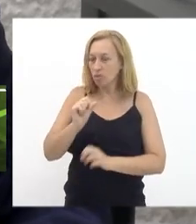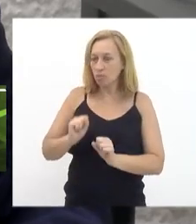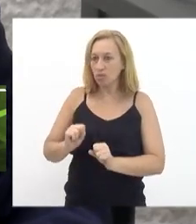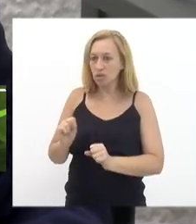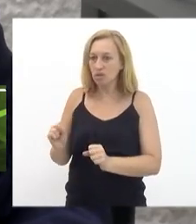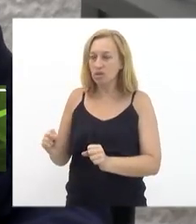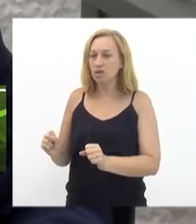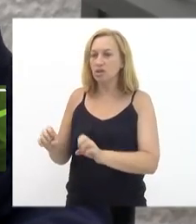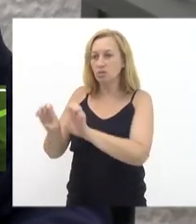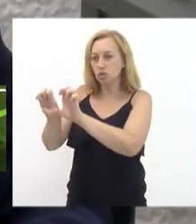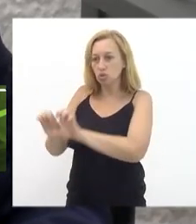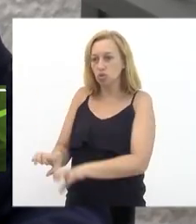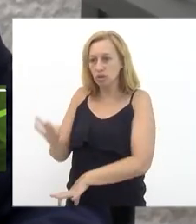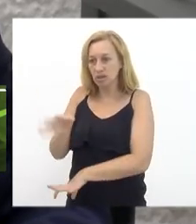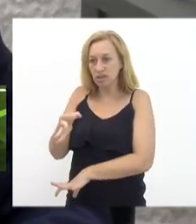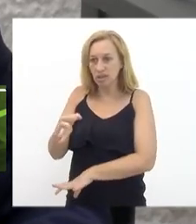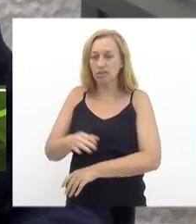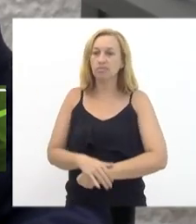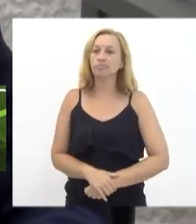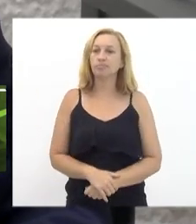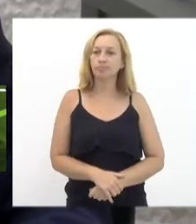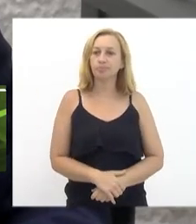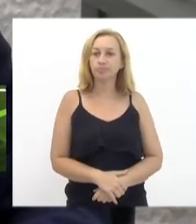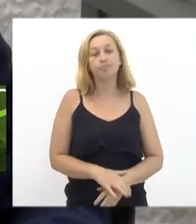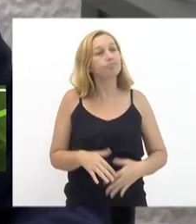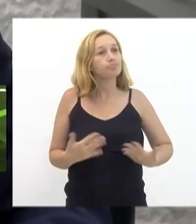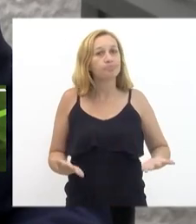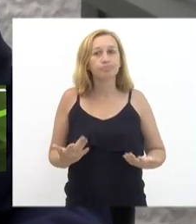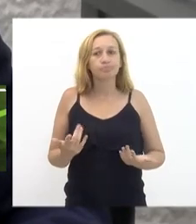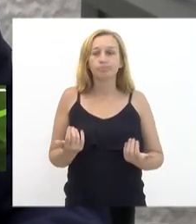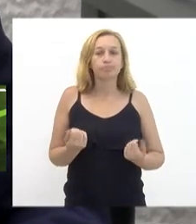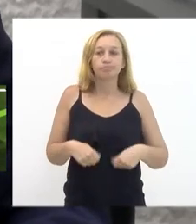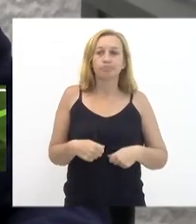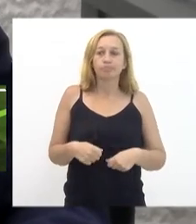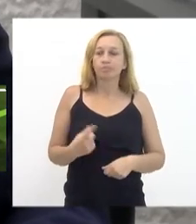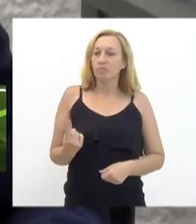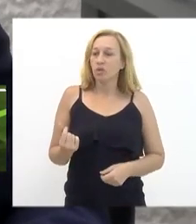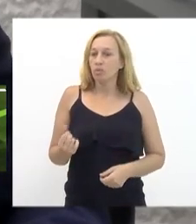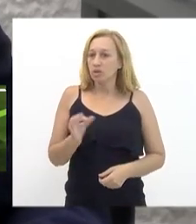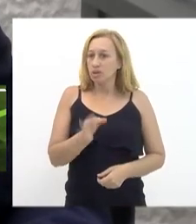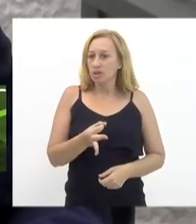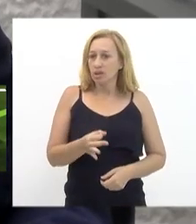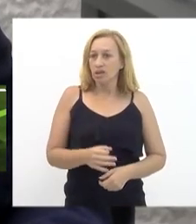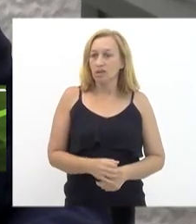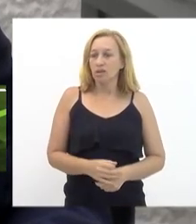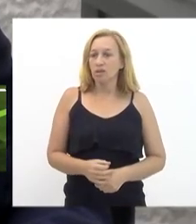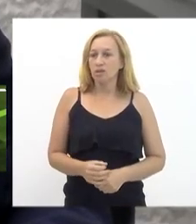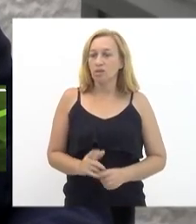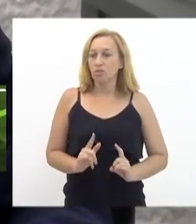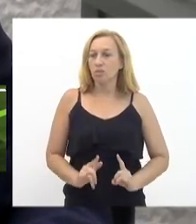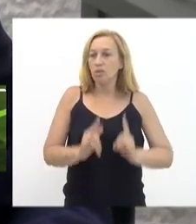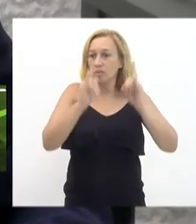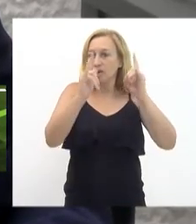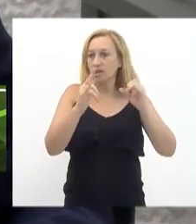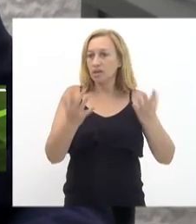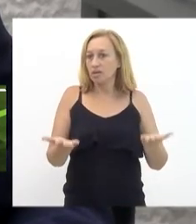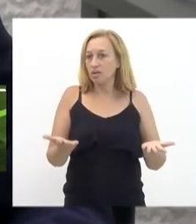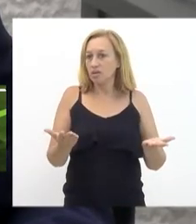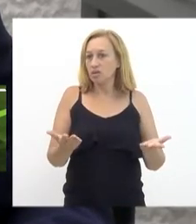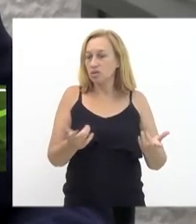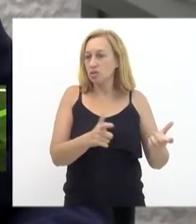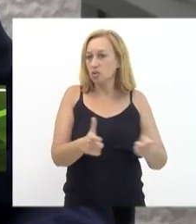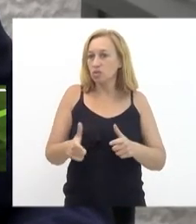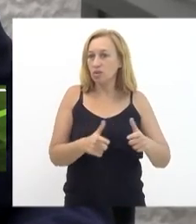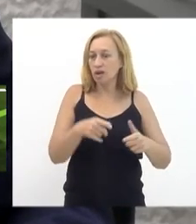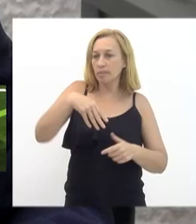poder fazer isso estrutura descente como tem que ser feito Ah então não dá para você ter Preço Fixo como era no início um apartamento a unidade Habitacional em